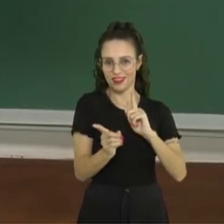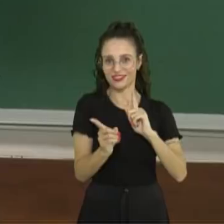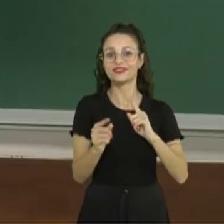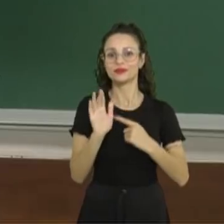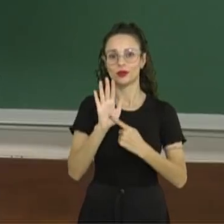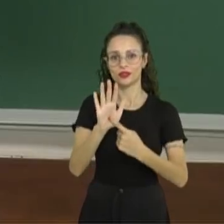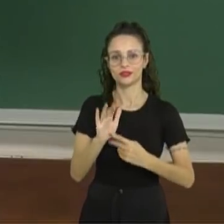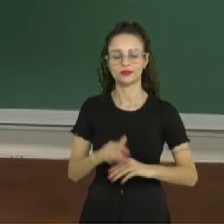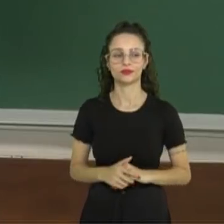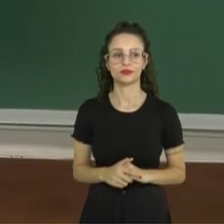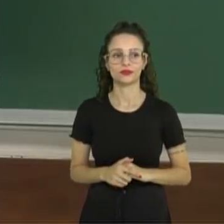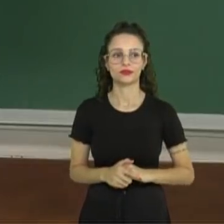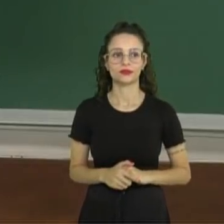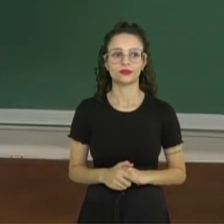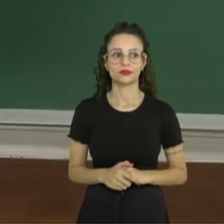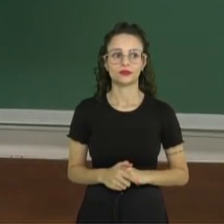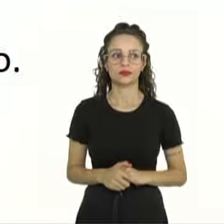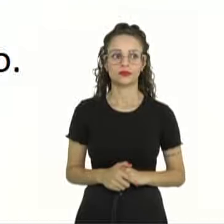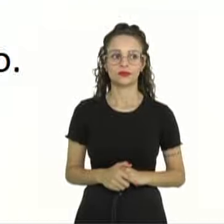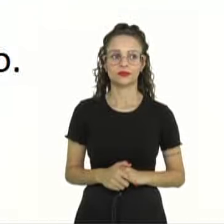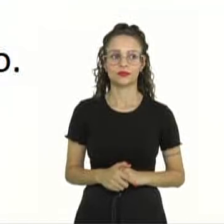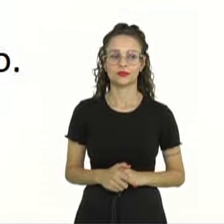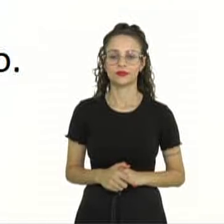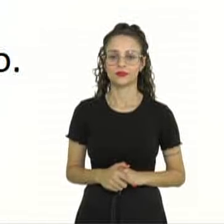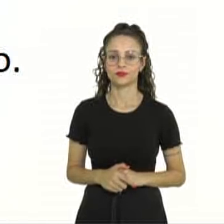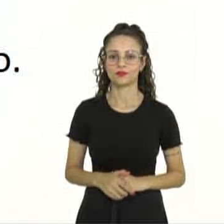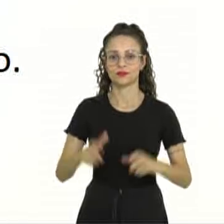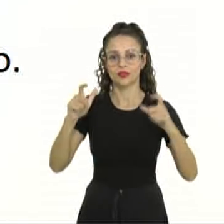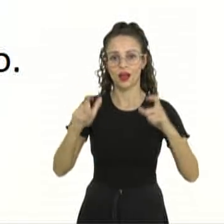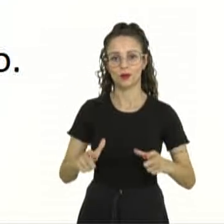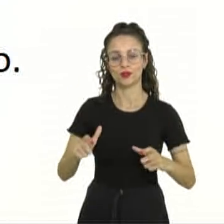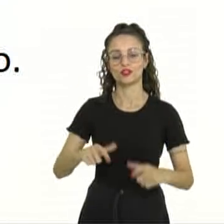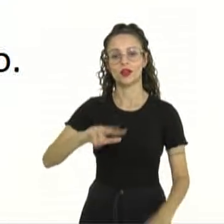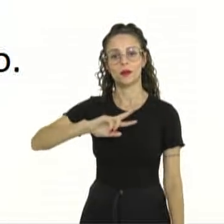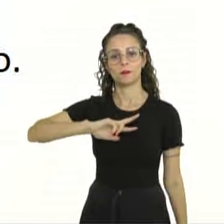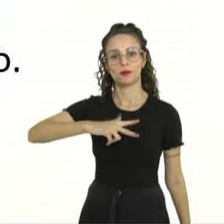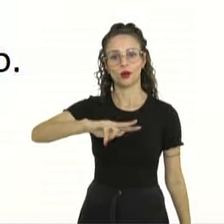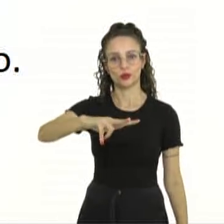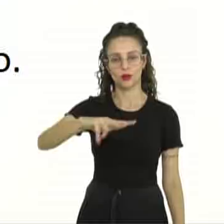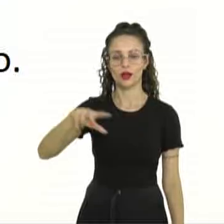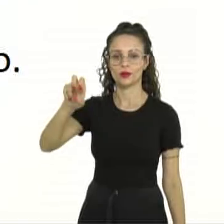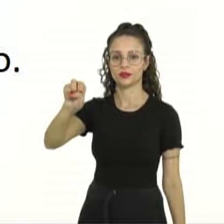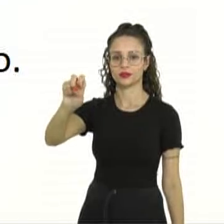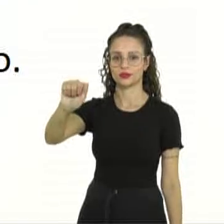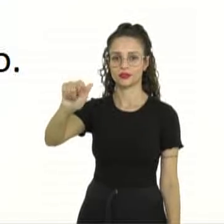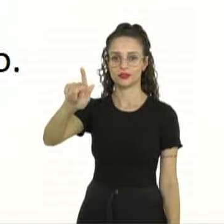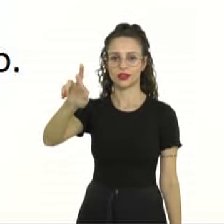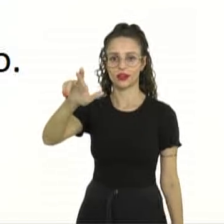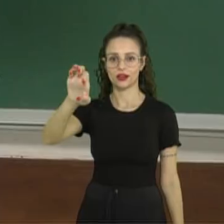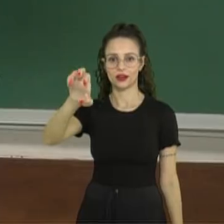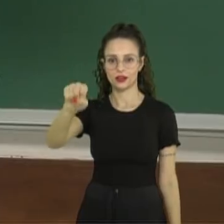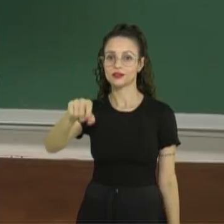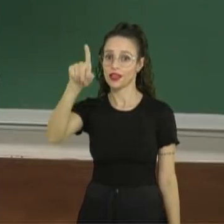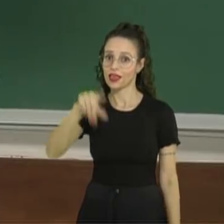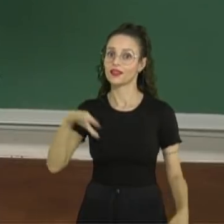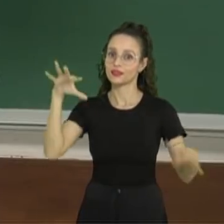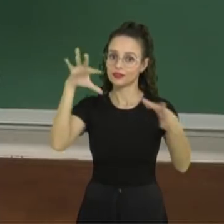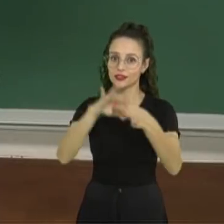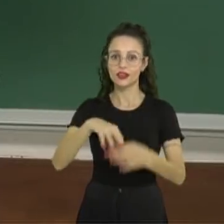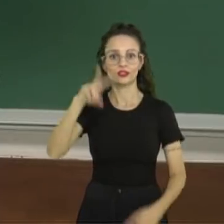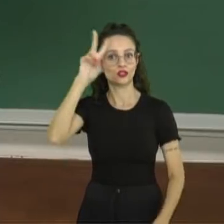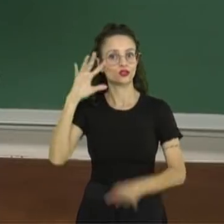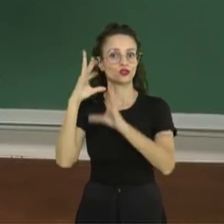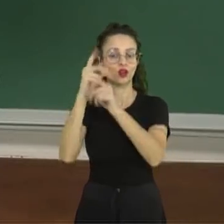nele. Da região de Sagres, em Portugal. Não por acaso é uma região que está ligada historicamente